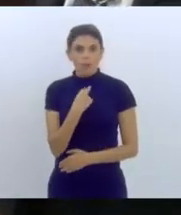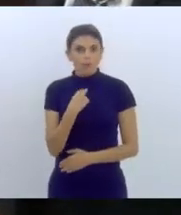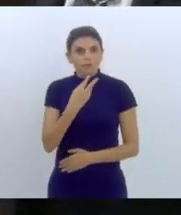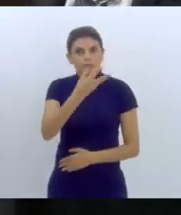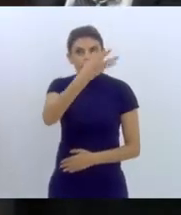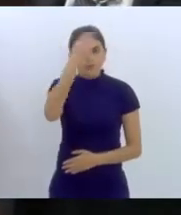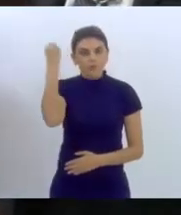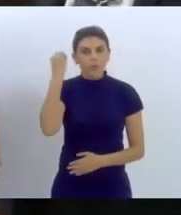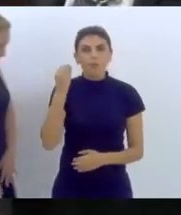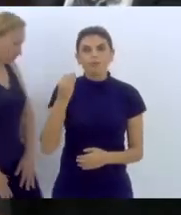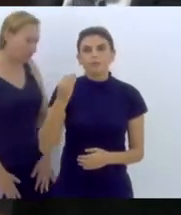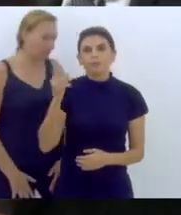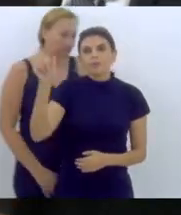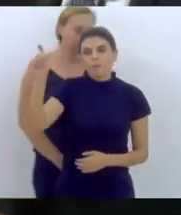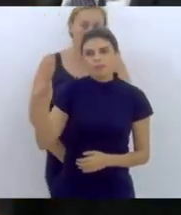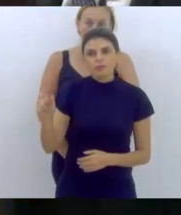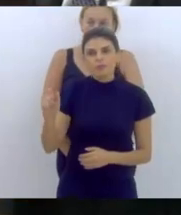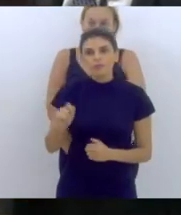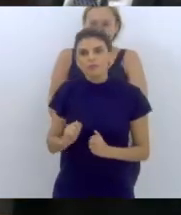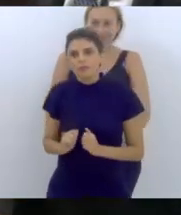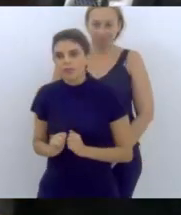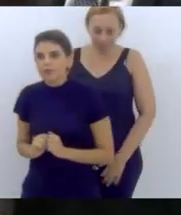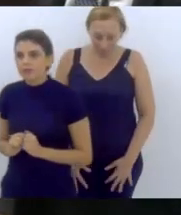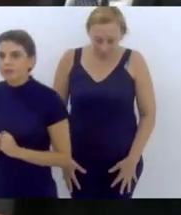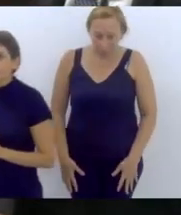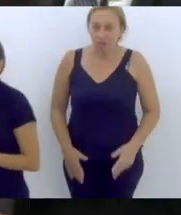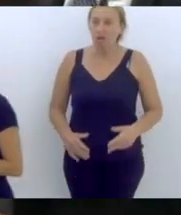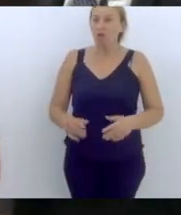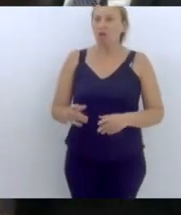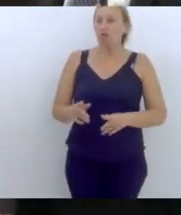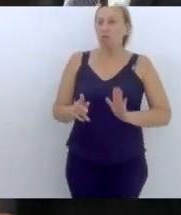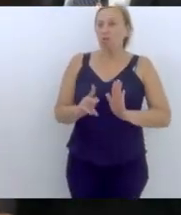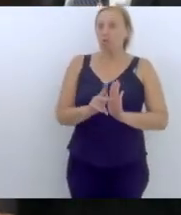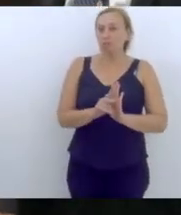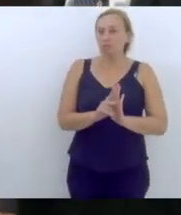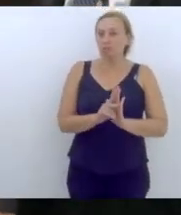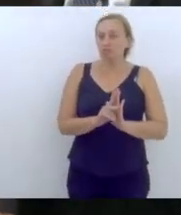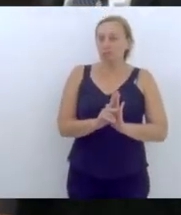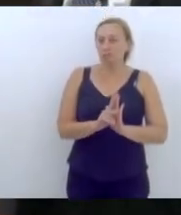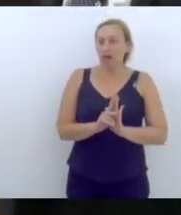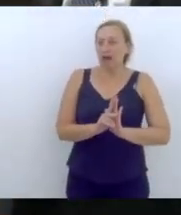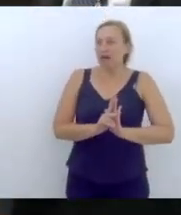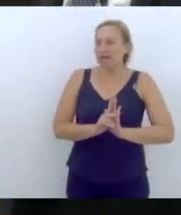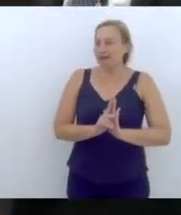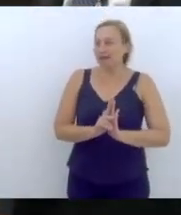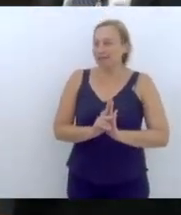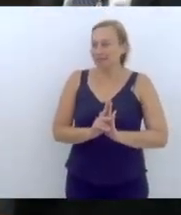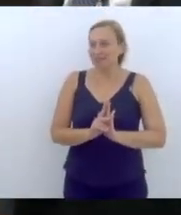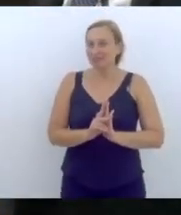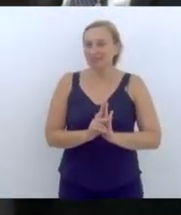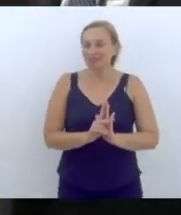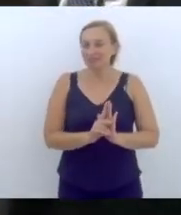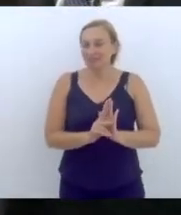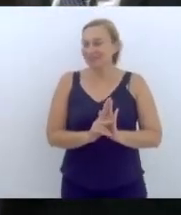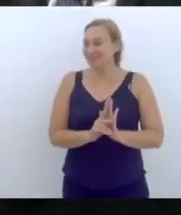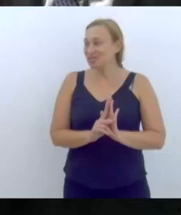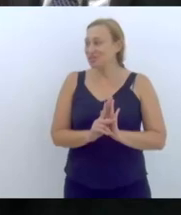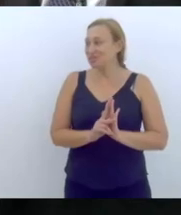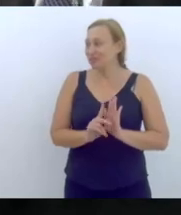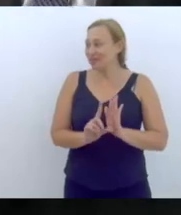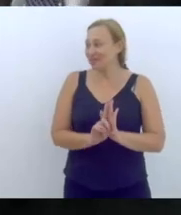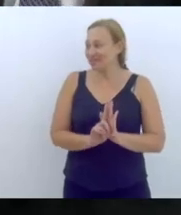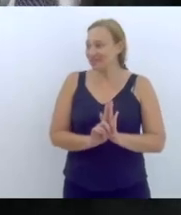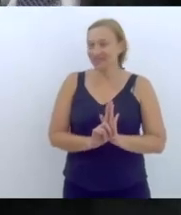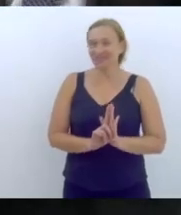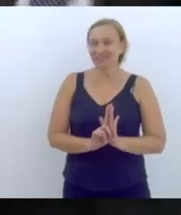da deputada enfermeira Rejane. Fazer um projeto exatamente igual da enfermeira Rejane significa jogar no lixo tudo o que ela produziu no Parlamento